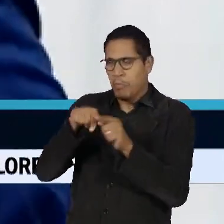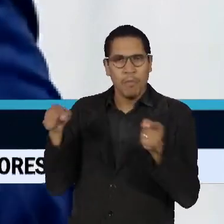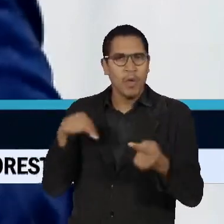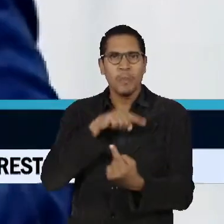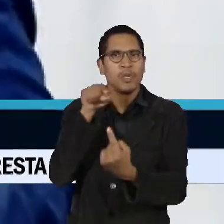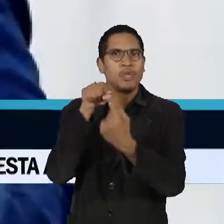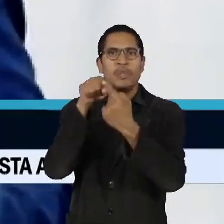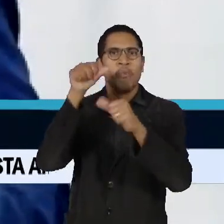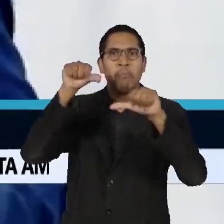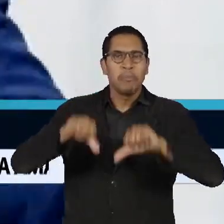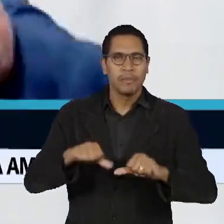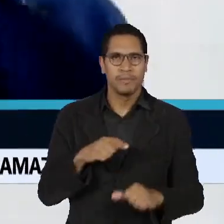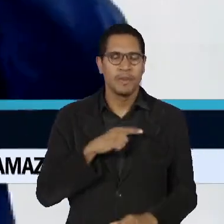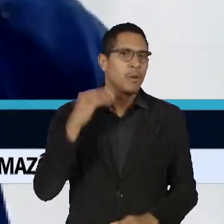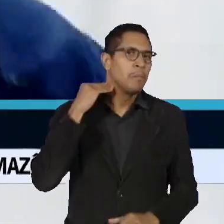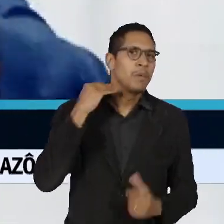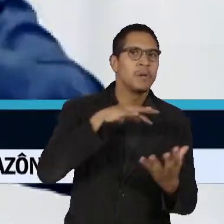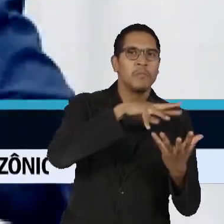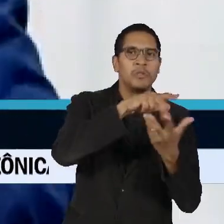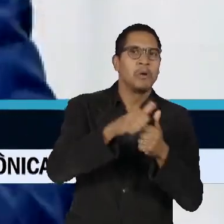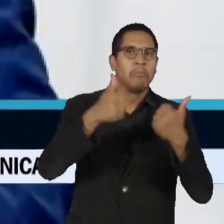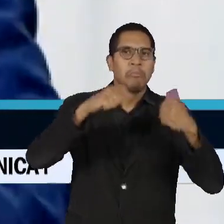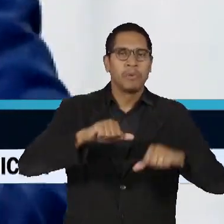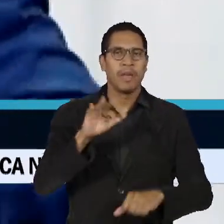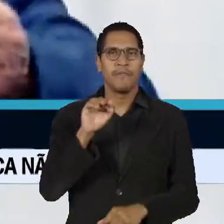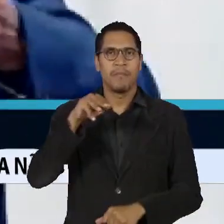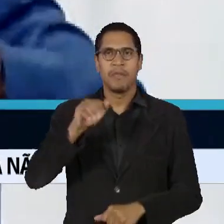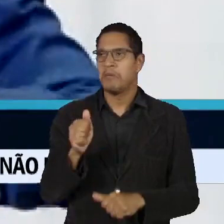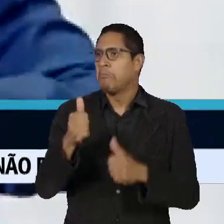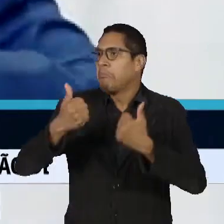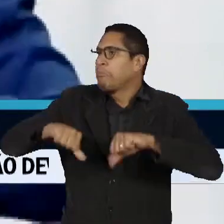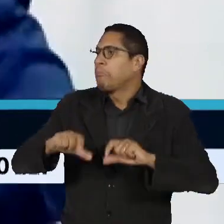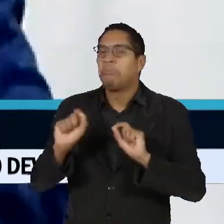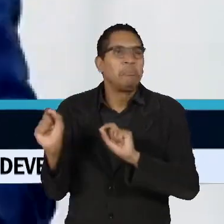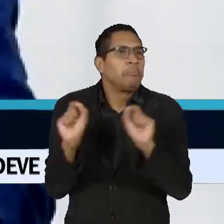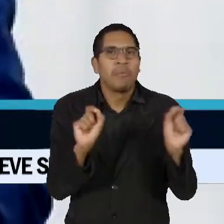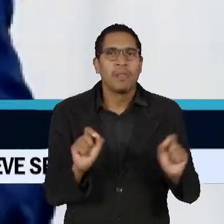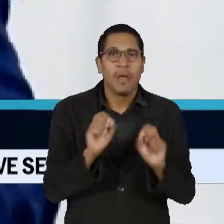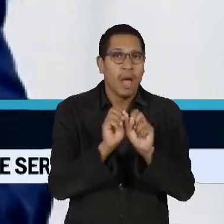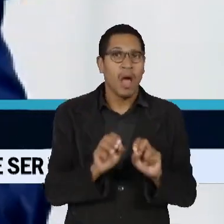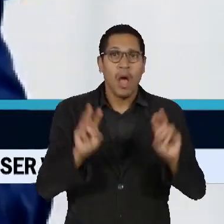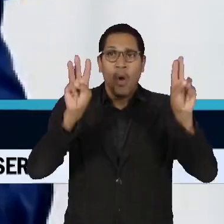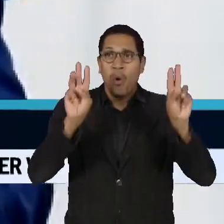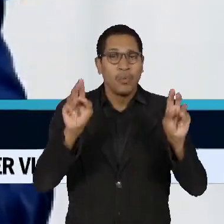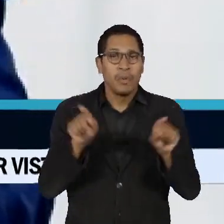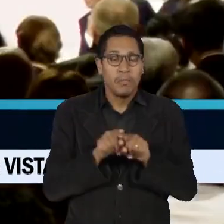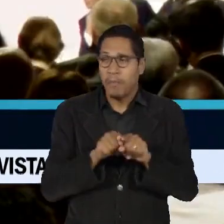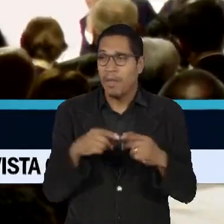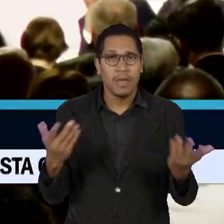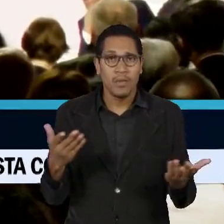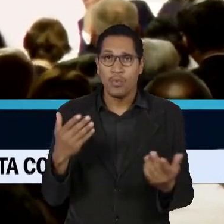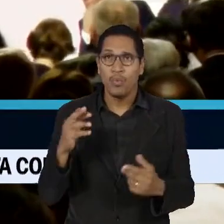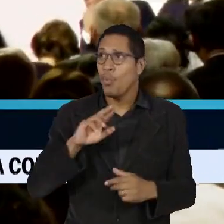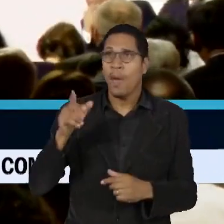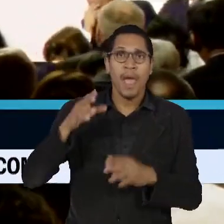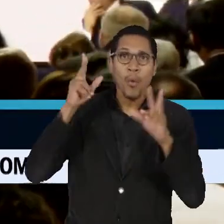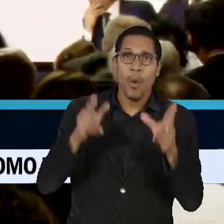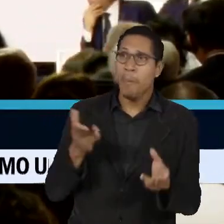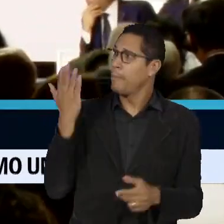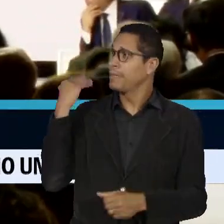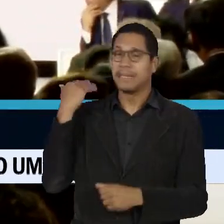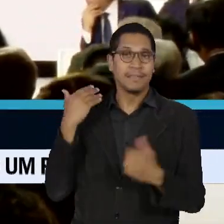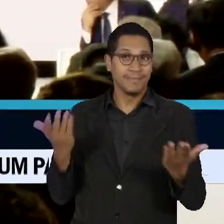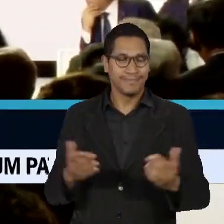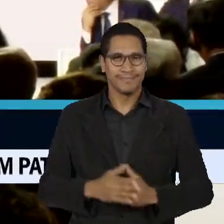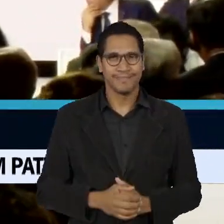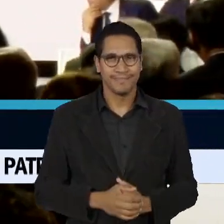o Banco Mundial não representa mais o Fi não representa mais e a própria ouro já não representa mais o foco dos